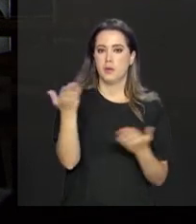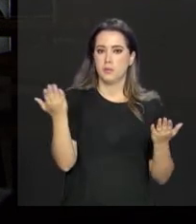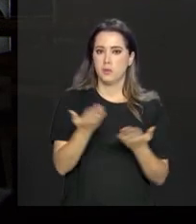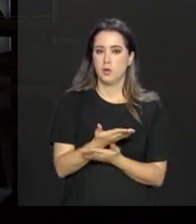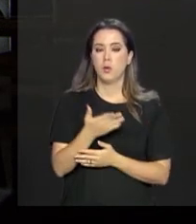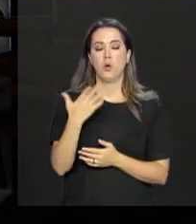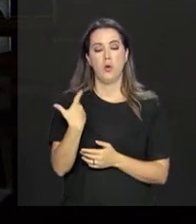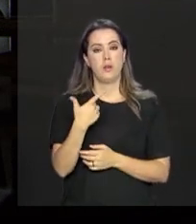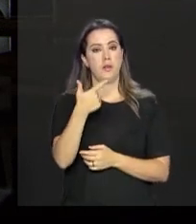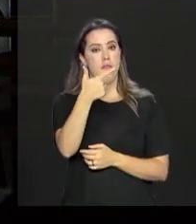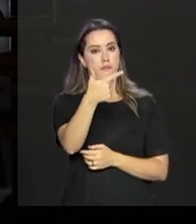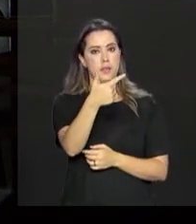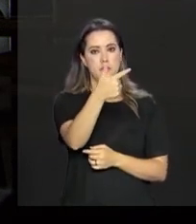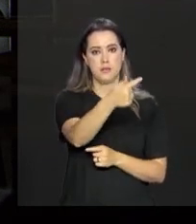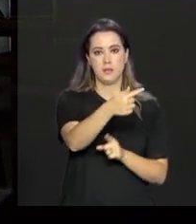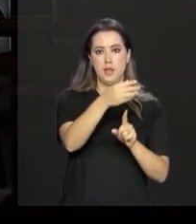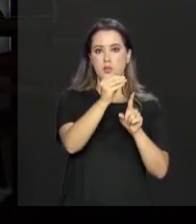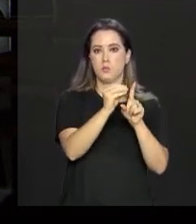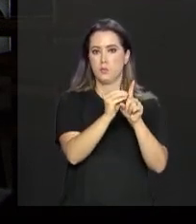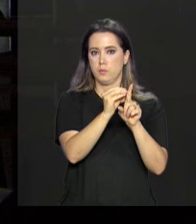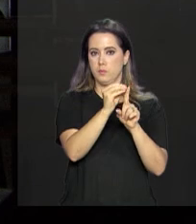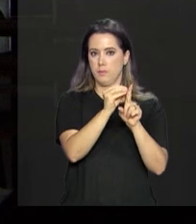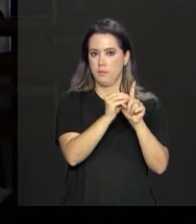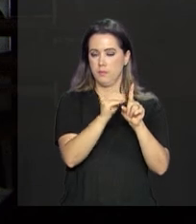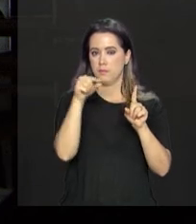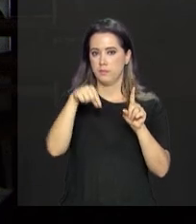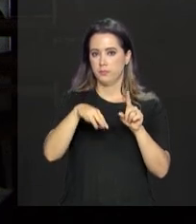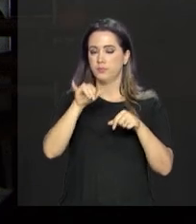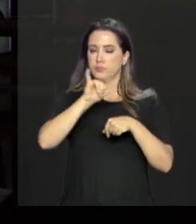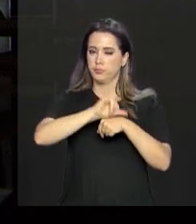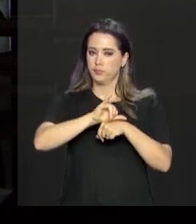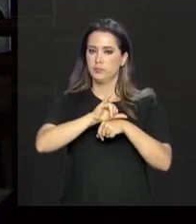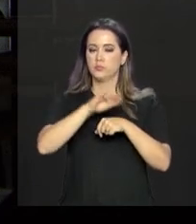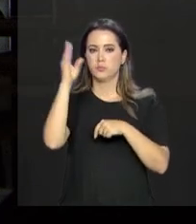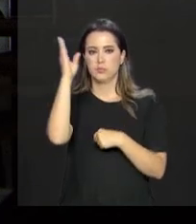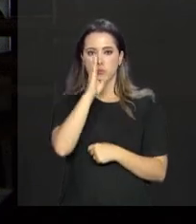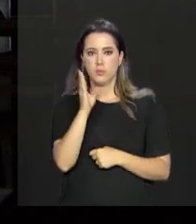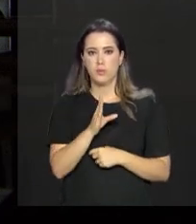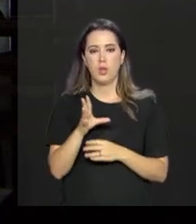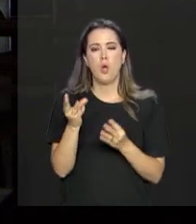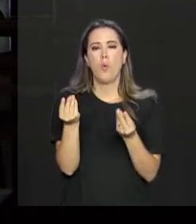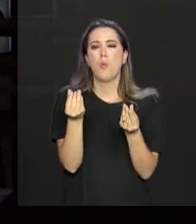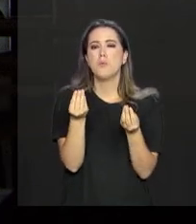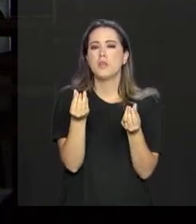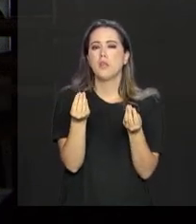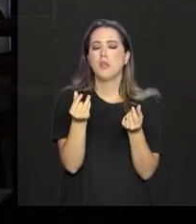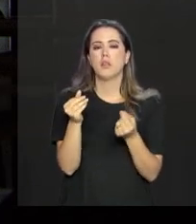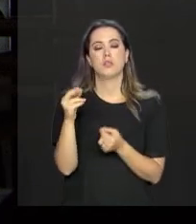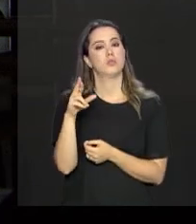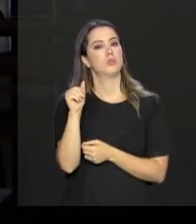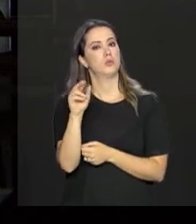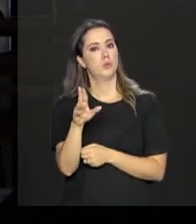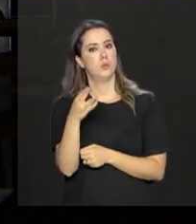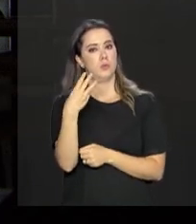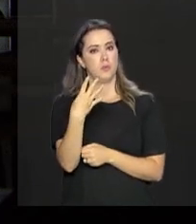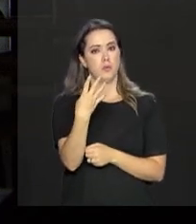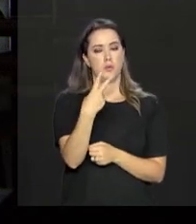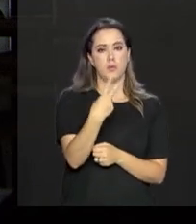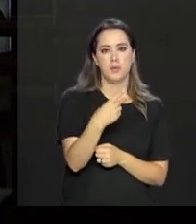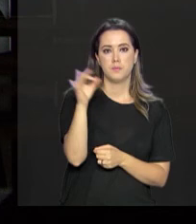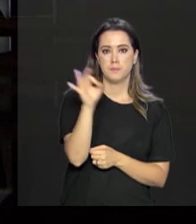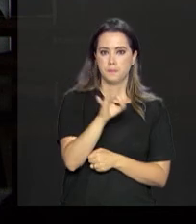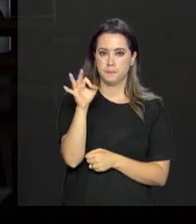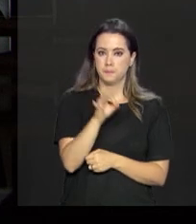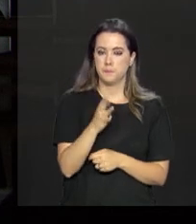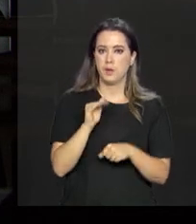faz 27 graus aqui na capital federal a umidade relativa do ar está em 42 por cento para a noite a previsão em